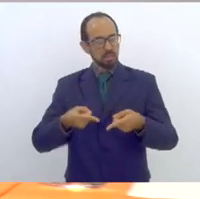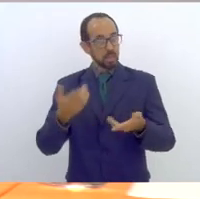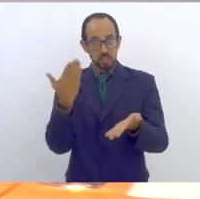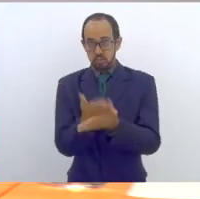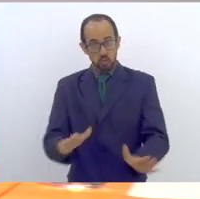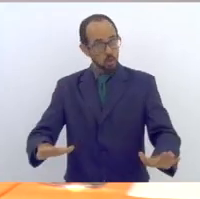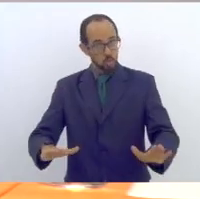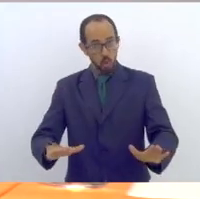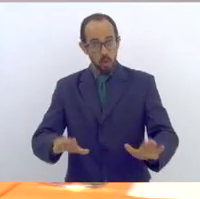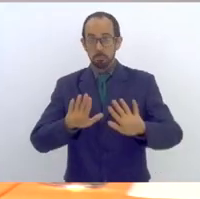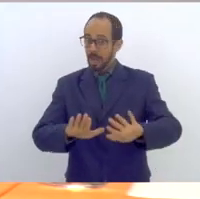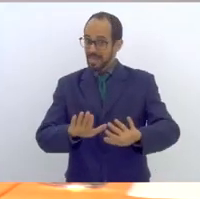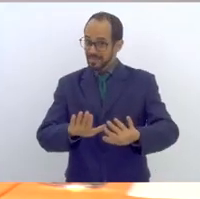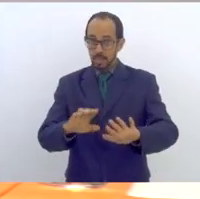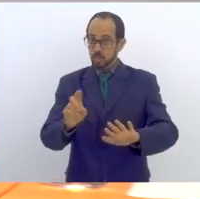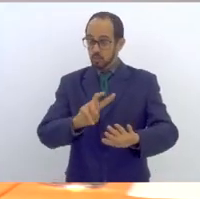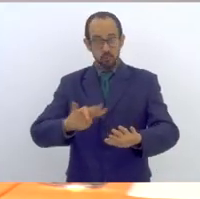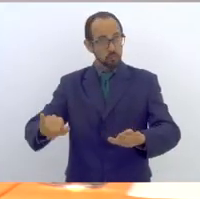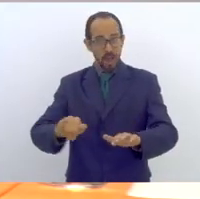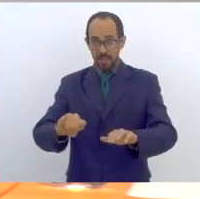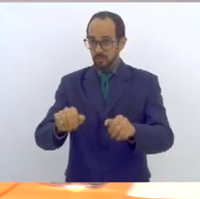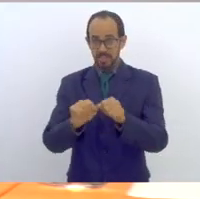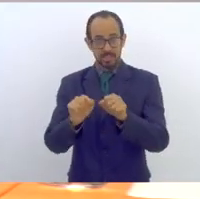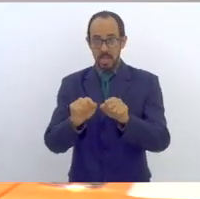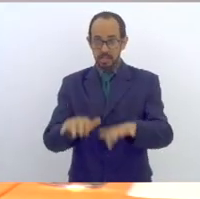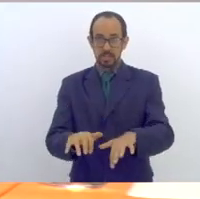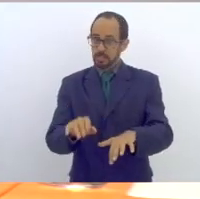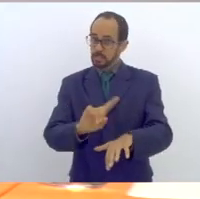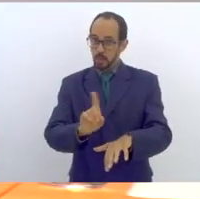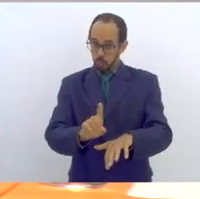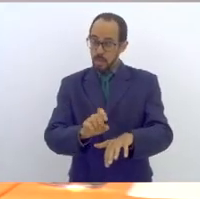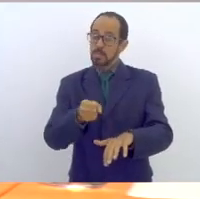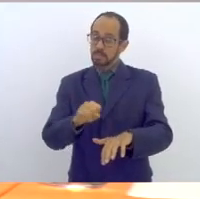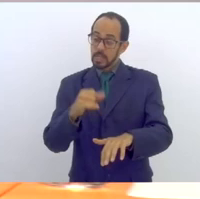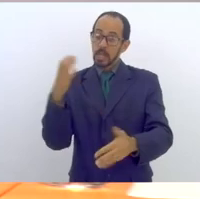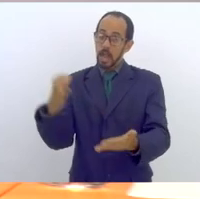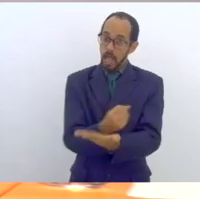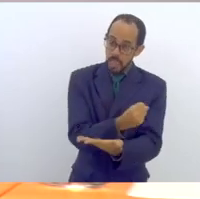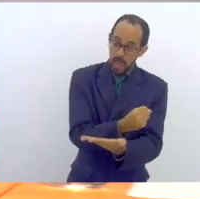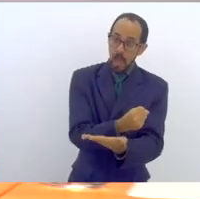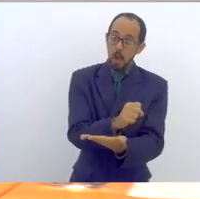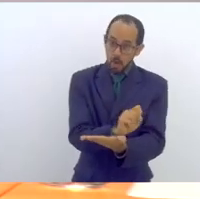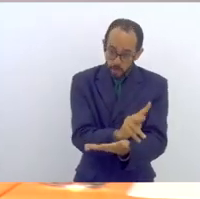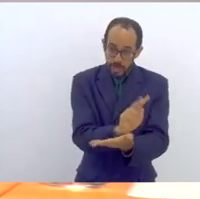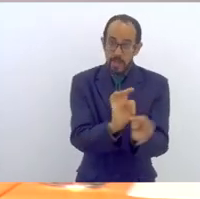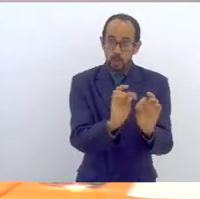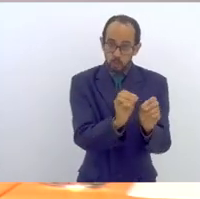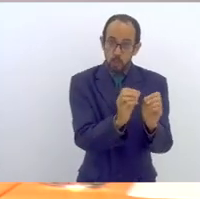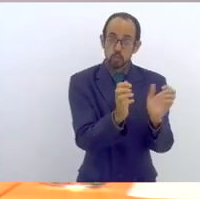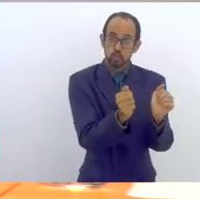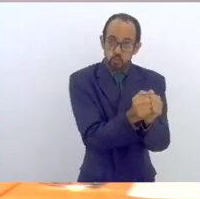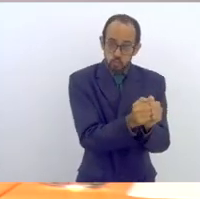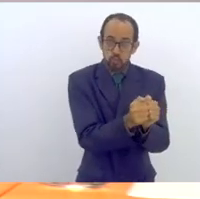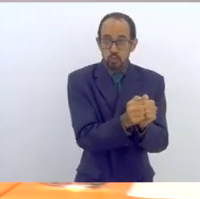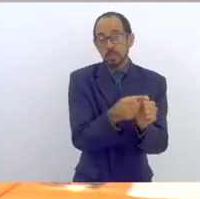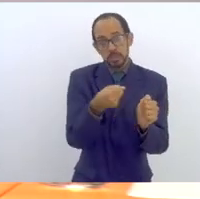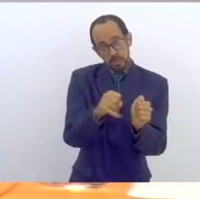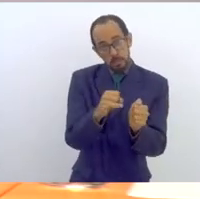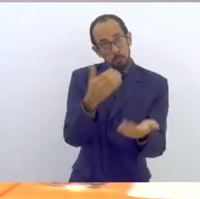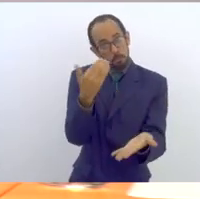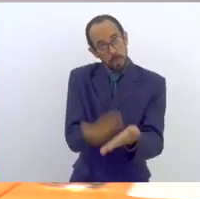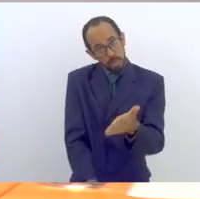isso se ganharmos ganharemos todos juntos se perdermos perderemos todos juntos mas vocês não serão